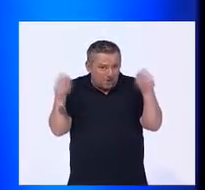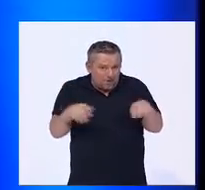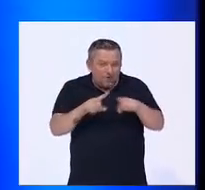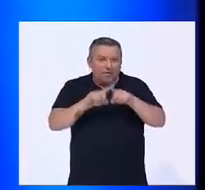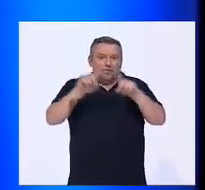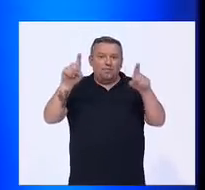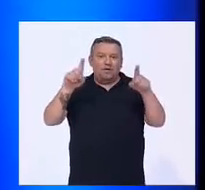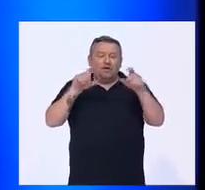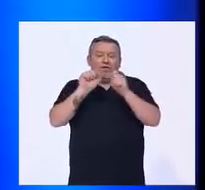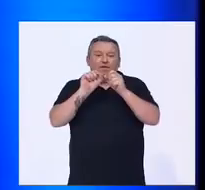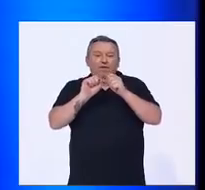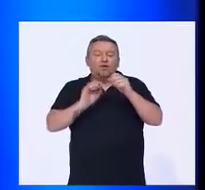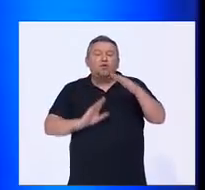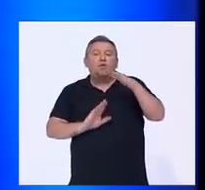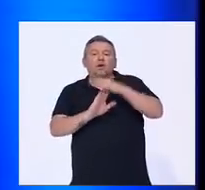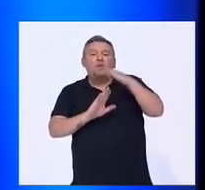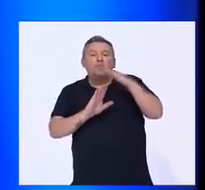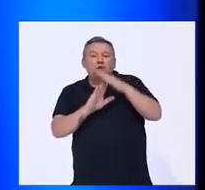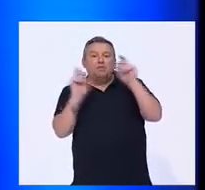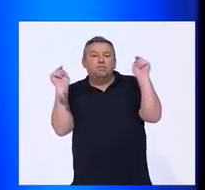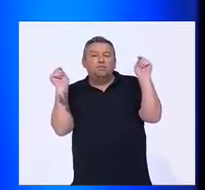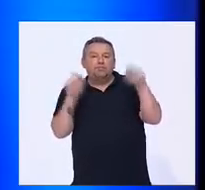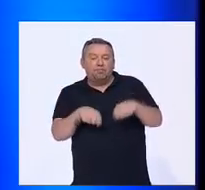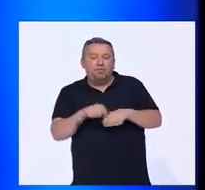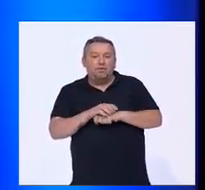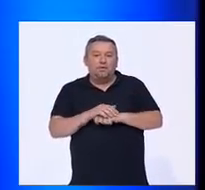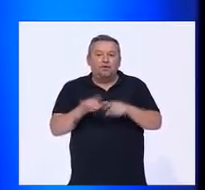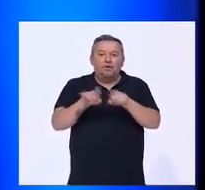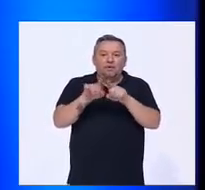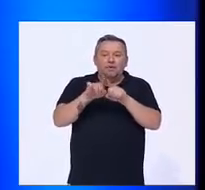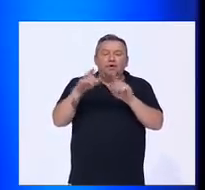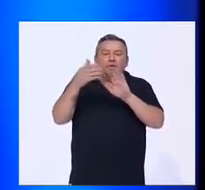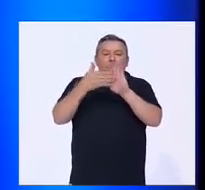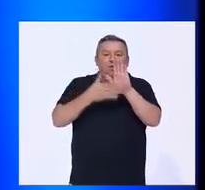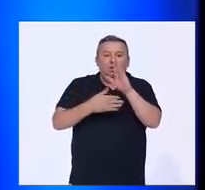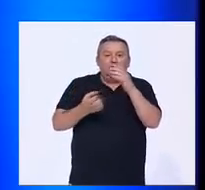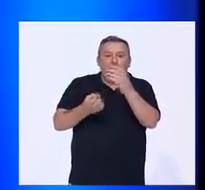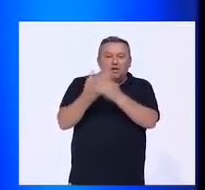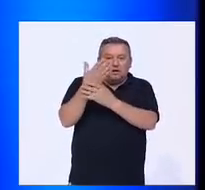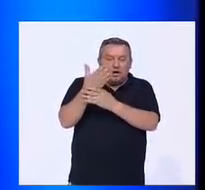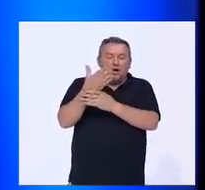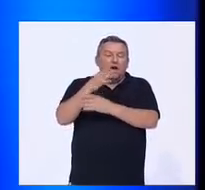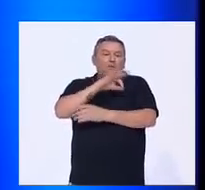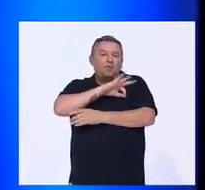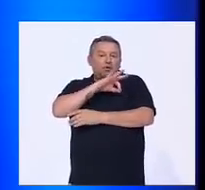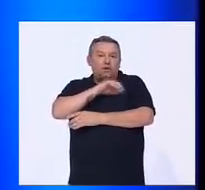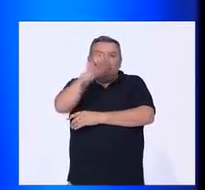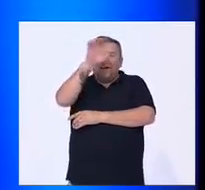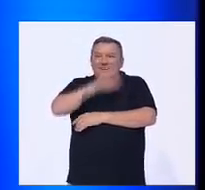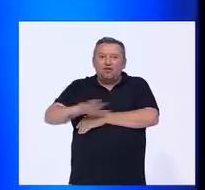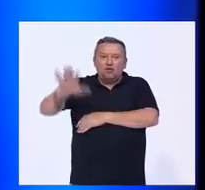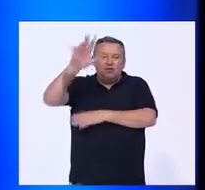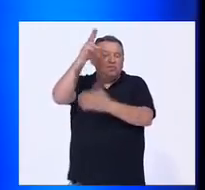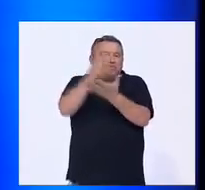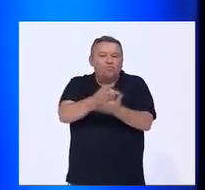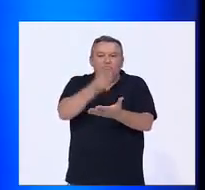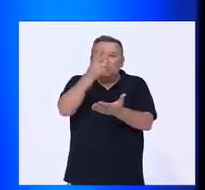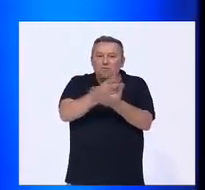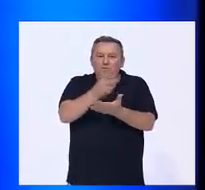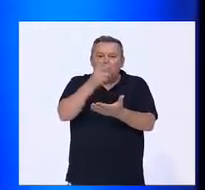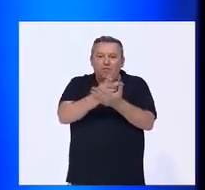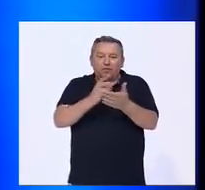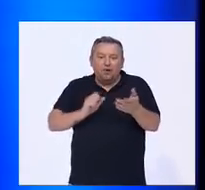no limite das condições e das possibilidades. O programa dele de criar uma guarda nacional permanente, com